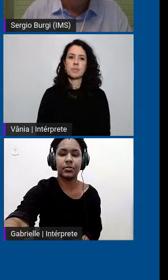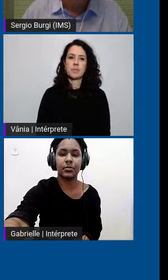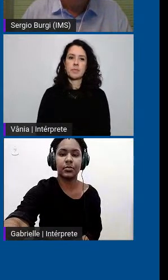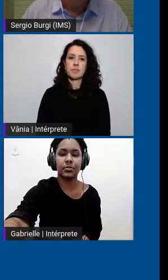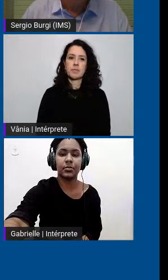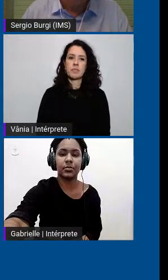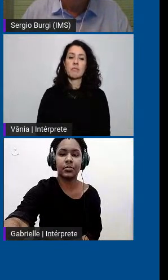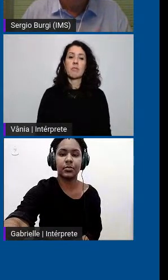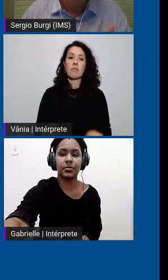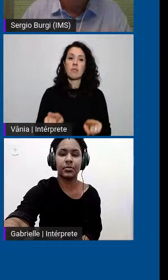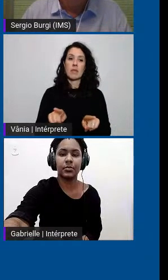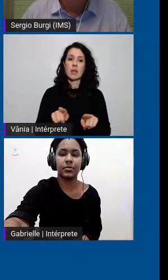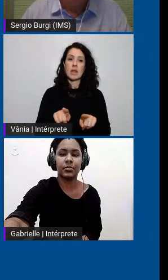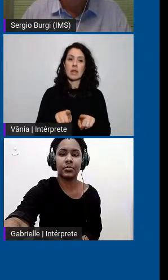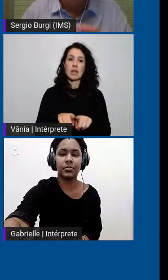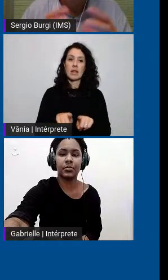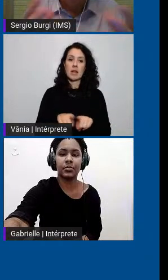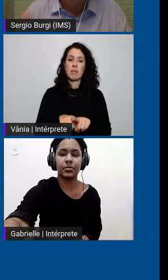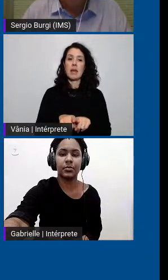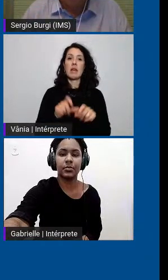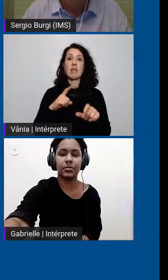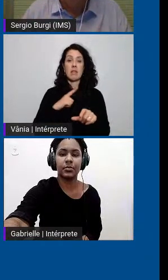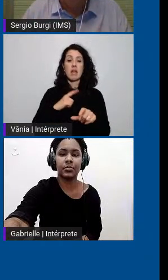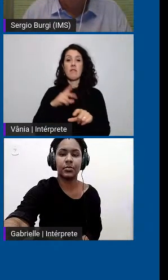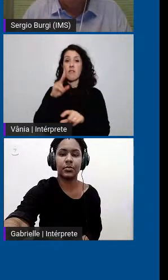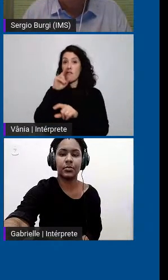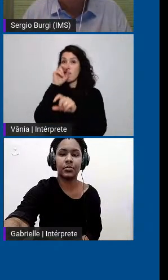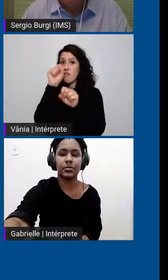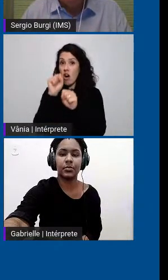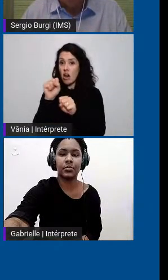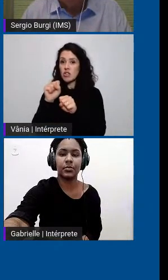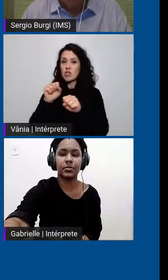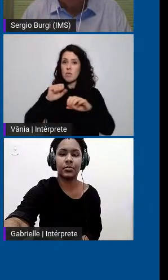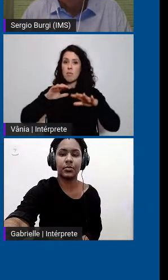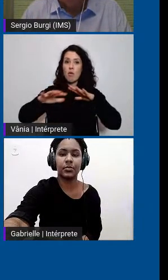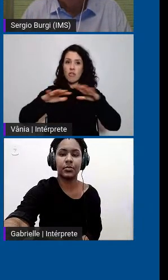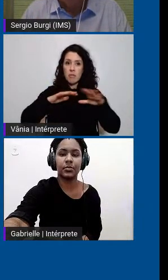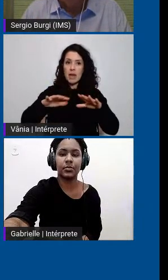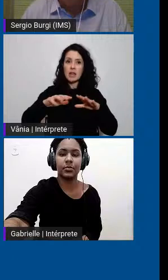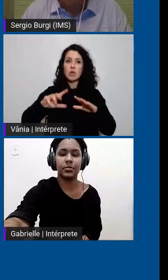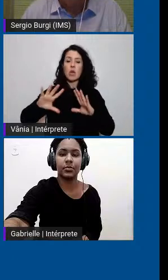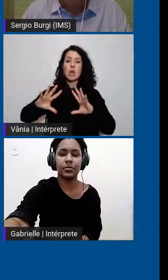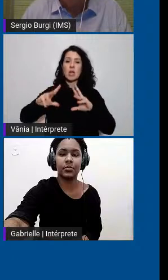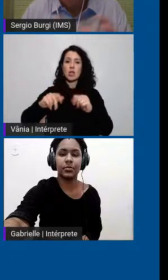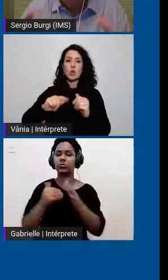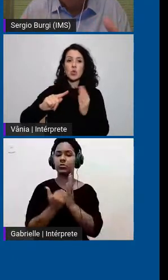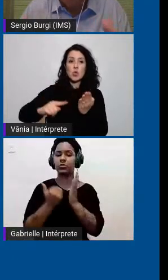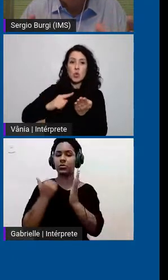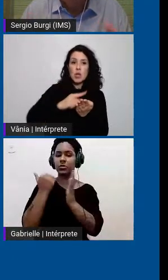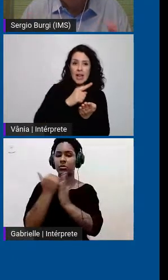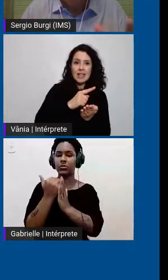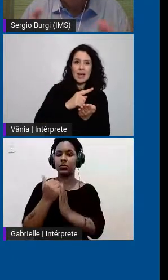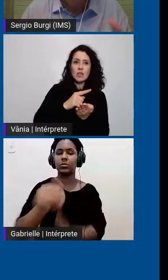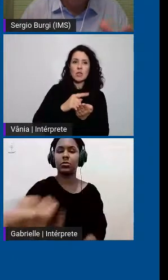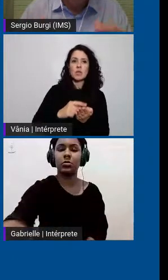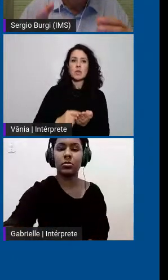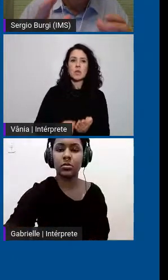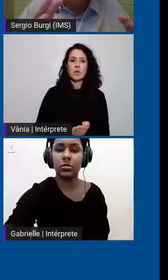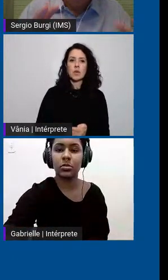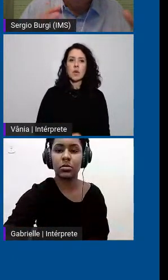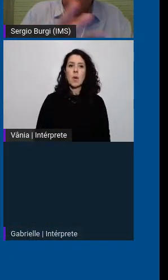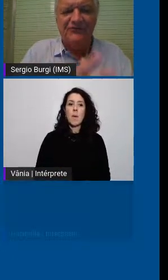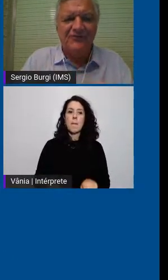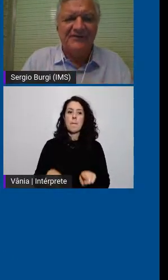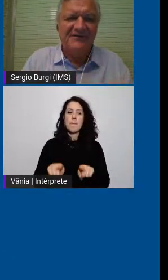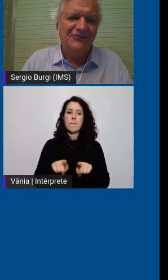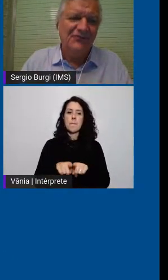muito intensa, né, com grande envolvimento, e todos esses cadernos, obviamente, representam isso. E, do ponto de vista do catálogo,